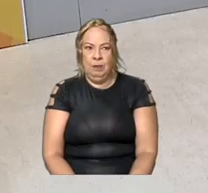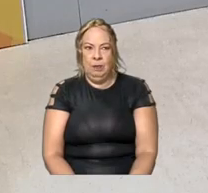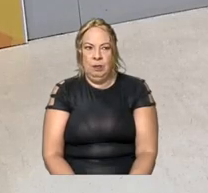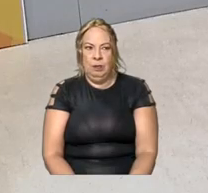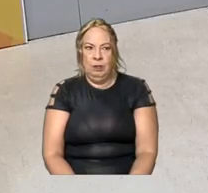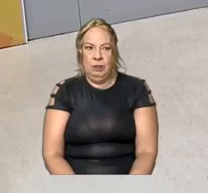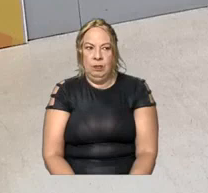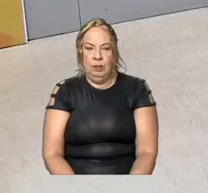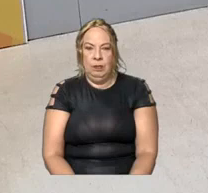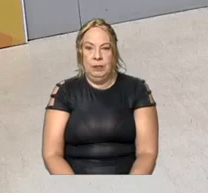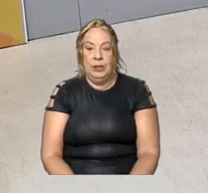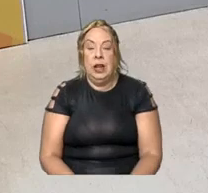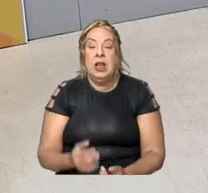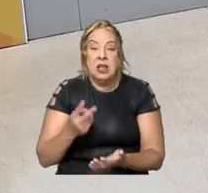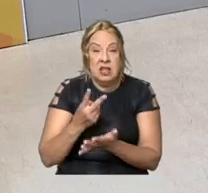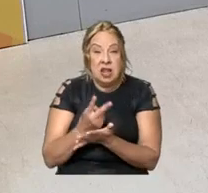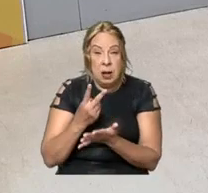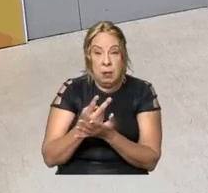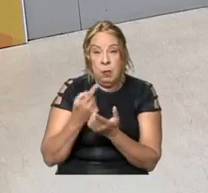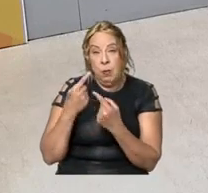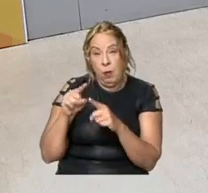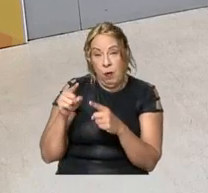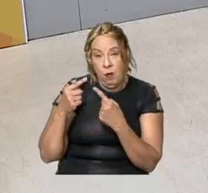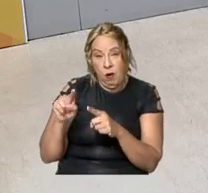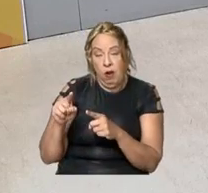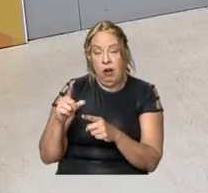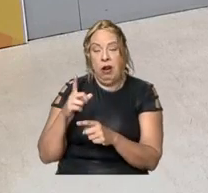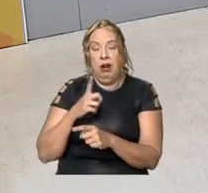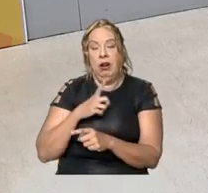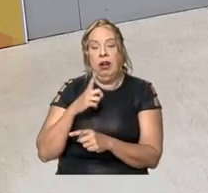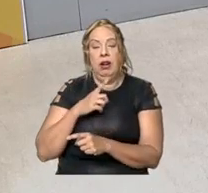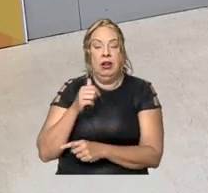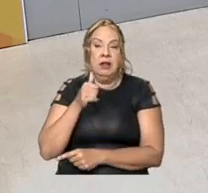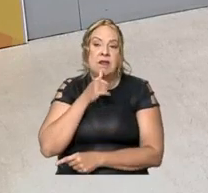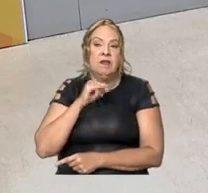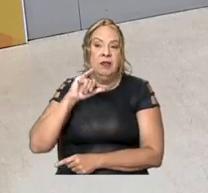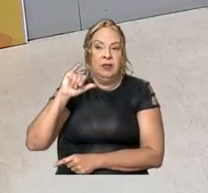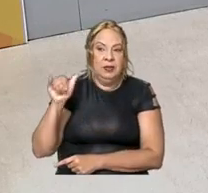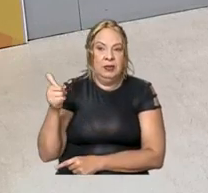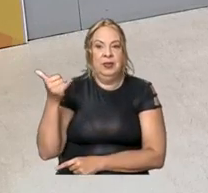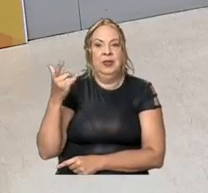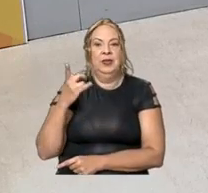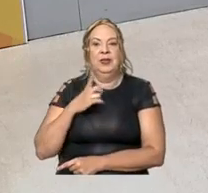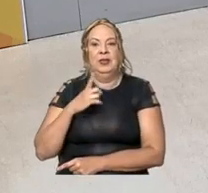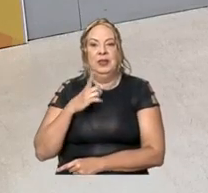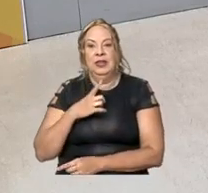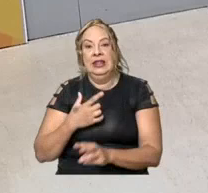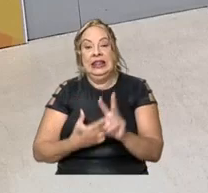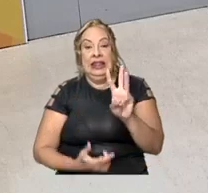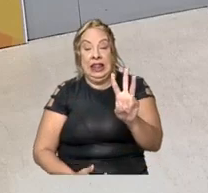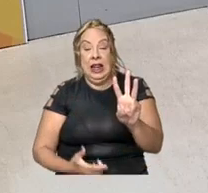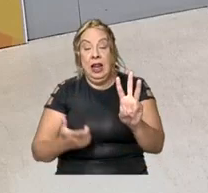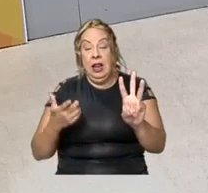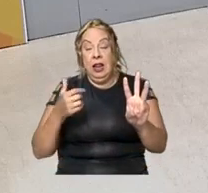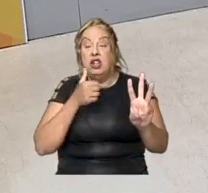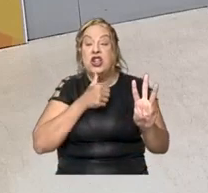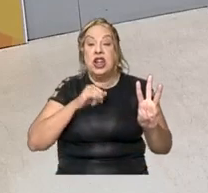Todo dia de domingo, agora, menina, amizade pra lá, amizade pra cá. Número 3, número 3,